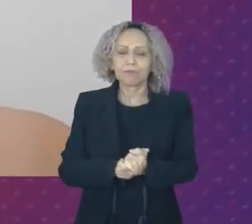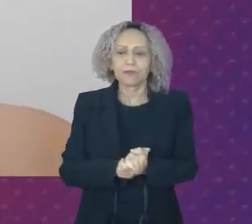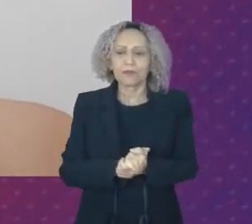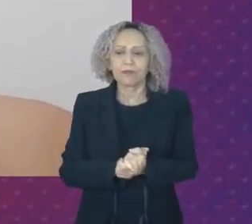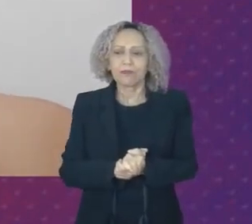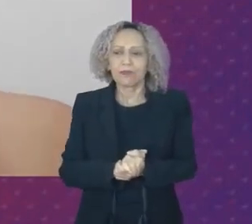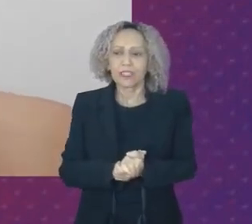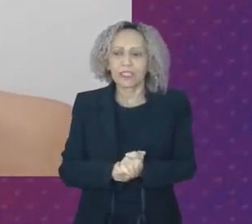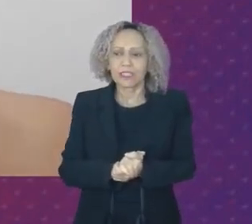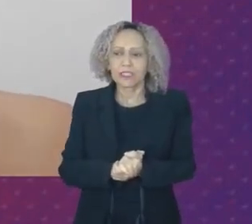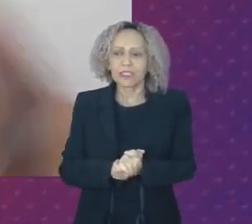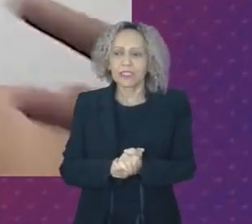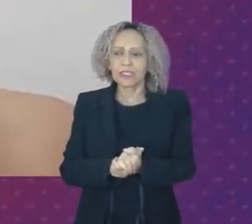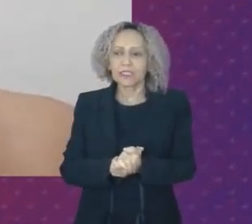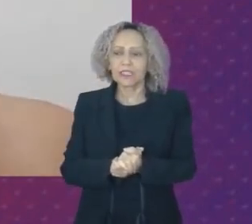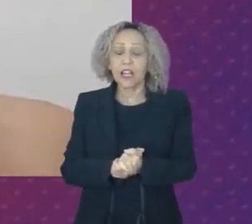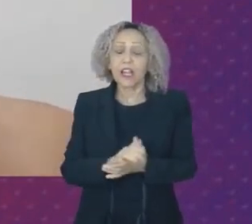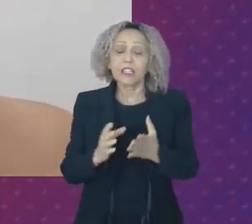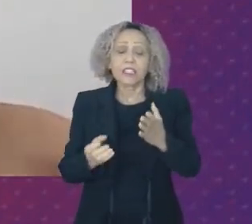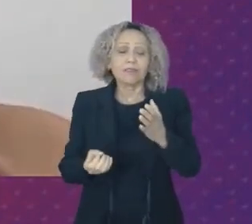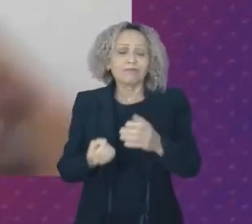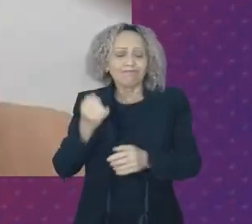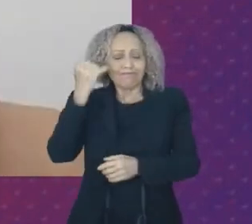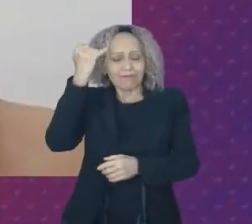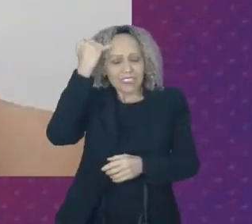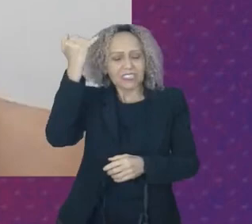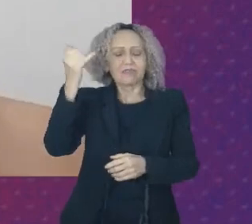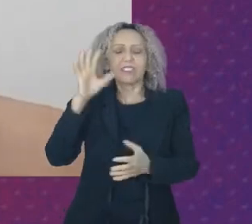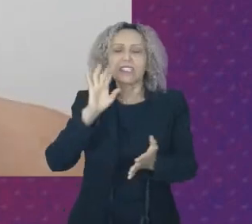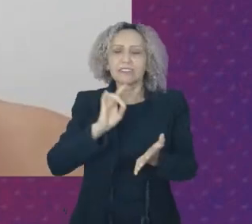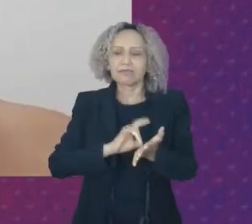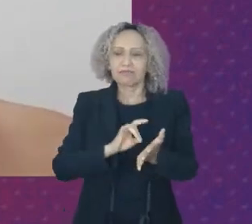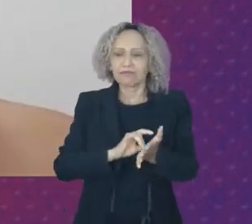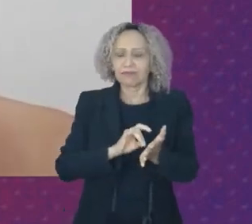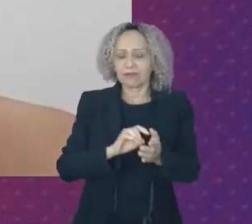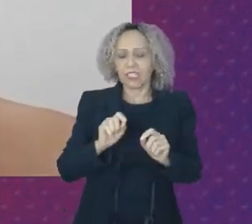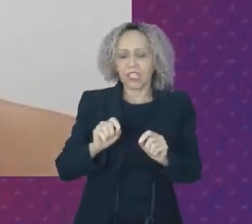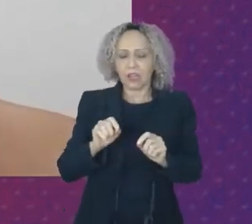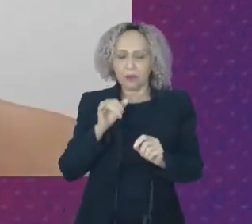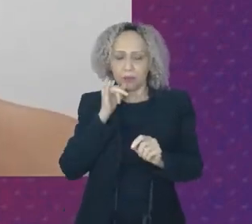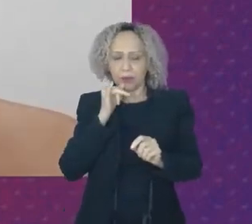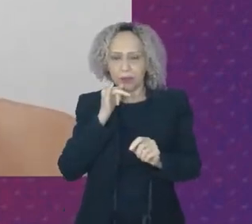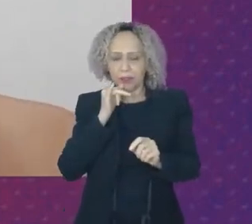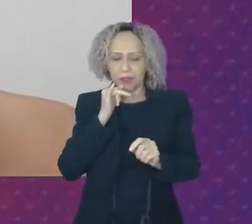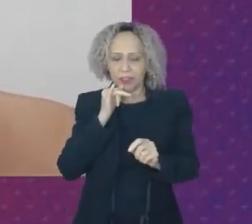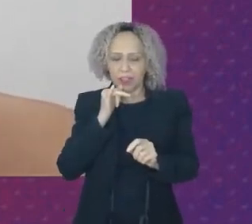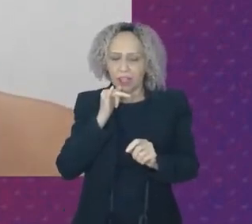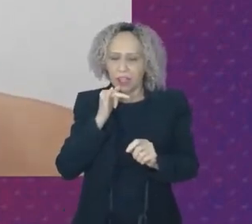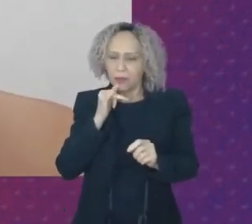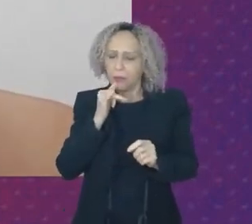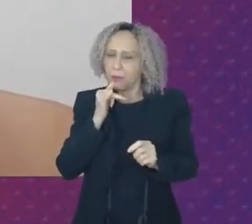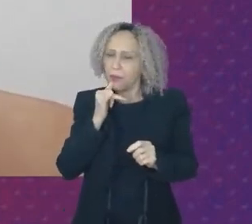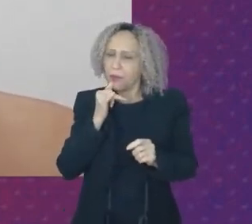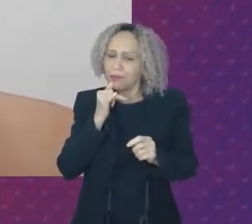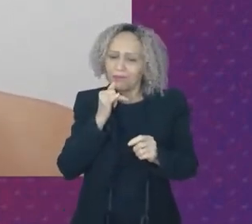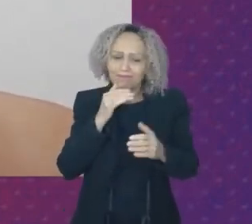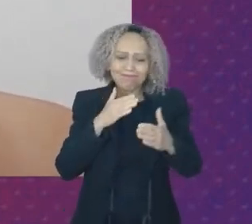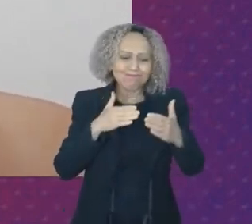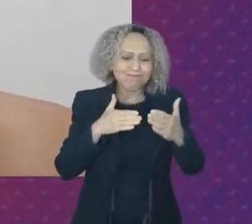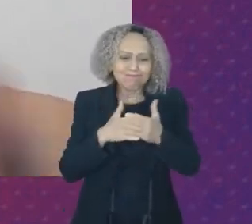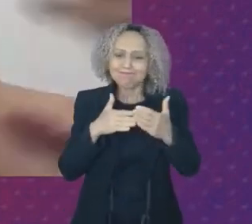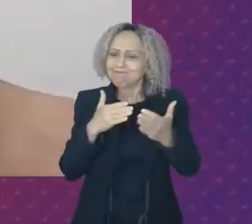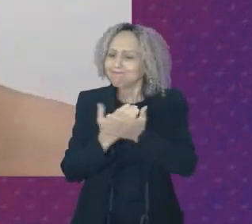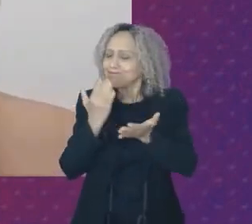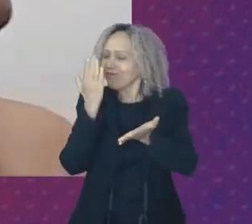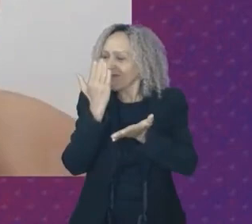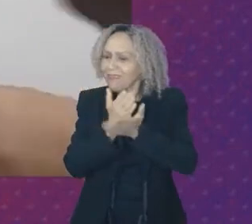é, de criatividade mesmo, né? Que elimina barreiras, que pode construir tudo. Ah, tem uma dificuldade para